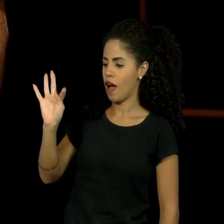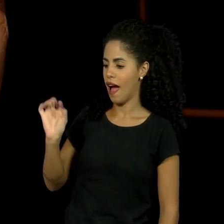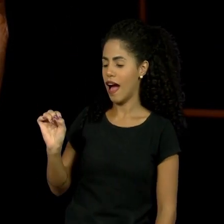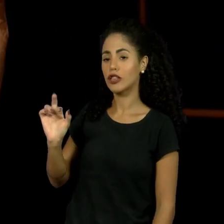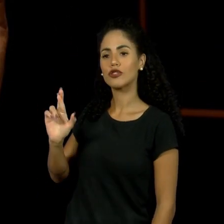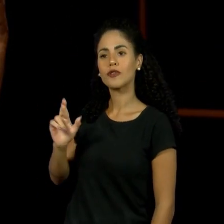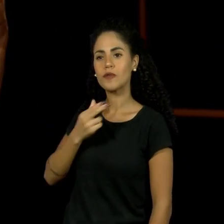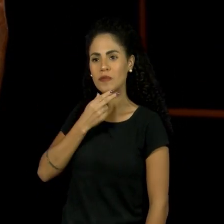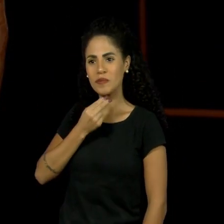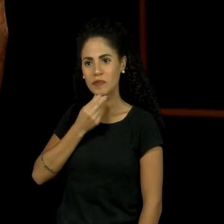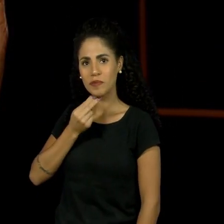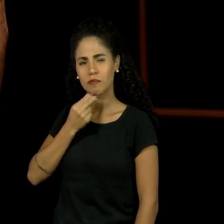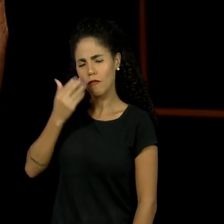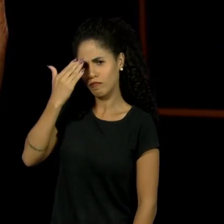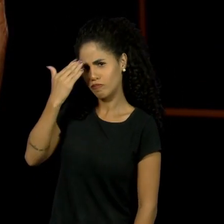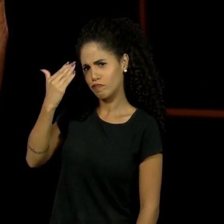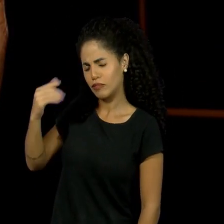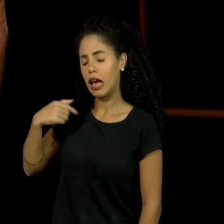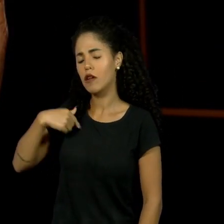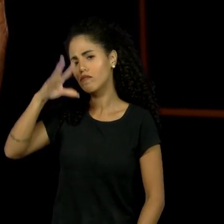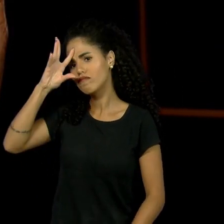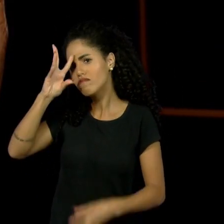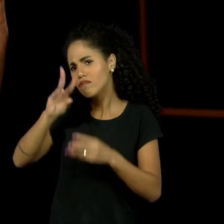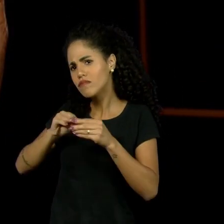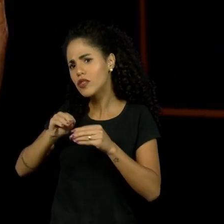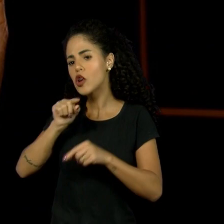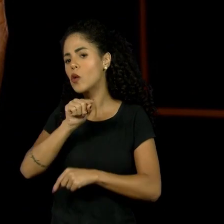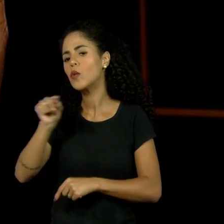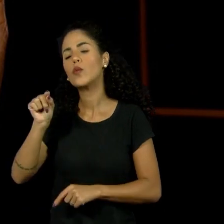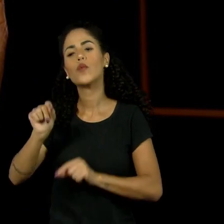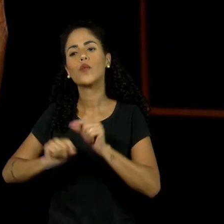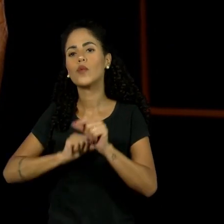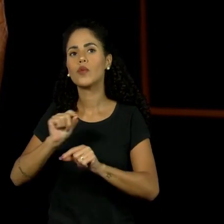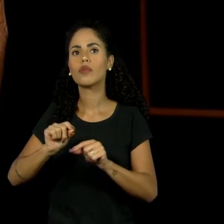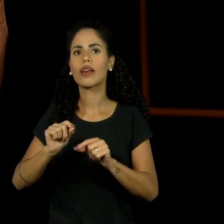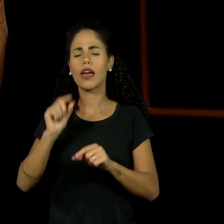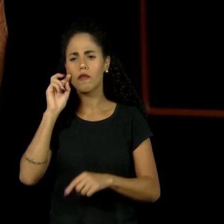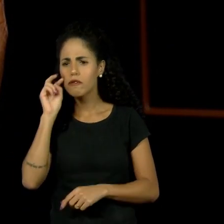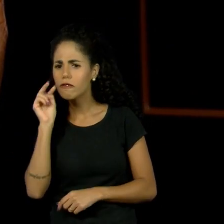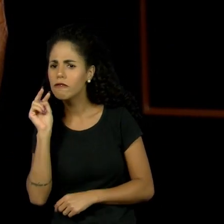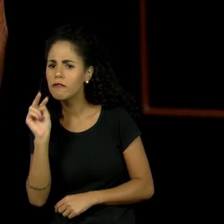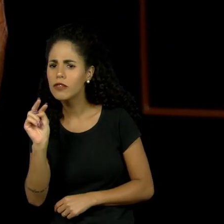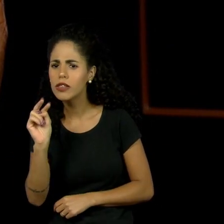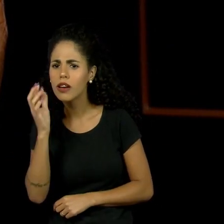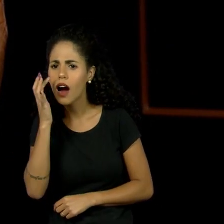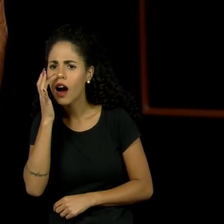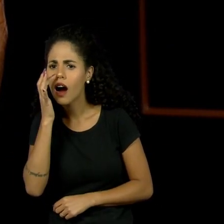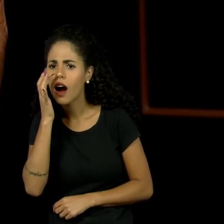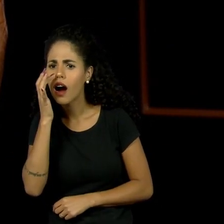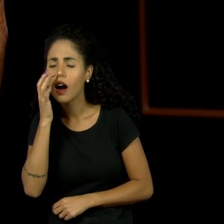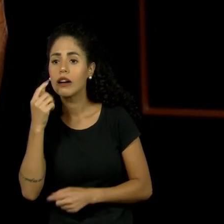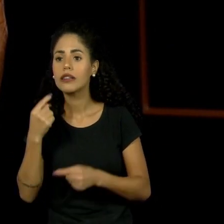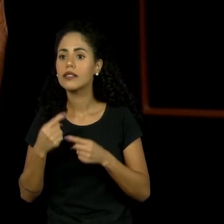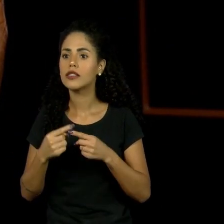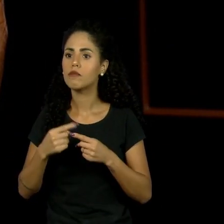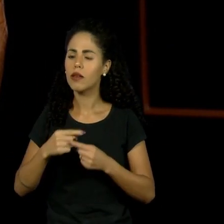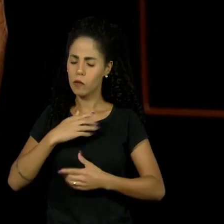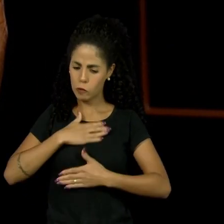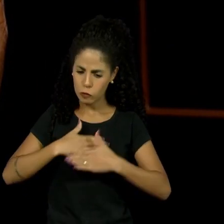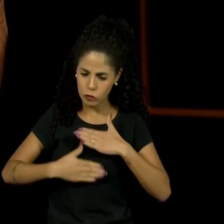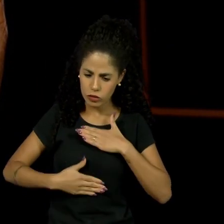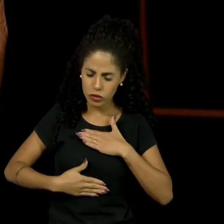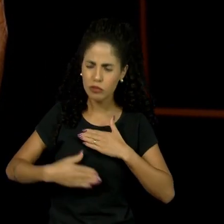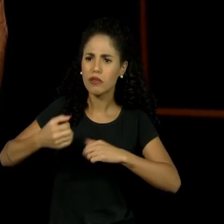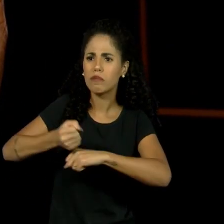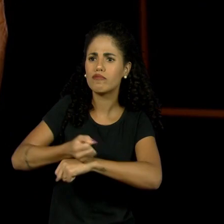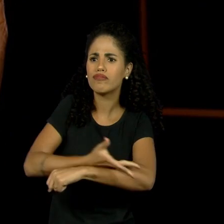assim, eu entendi o quanto, né, fisicamente, emocionalmente, o quanto